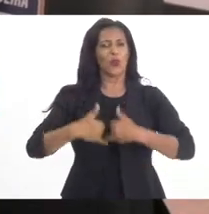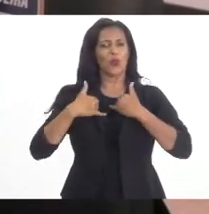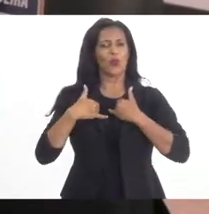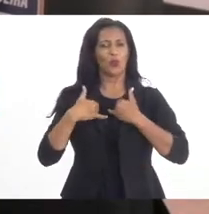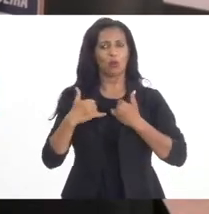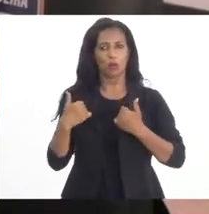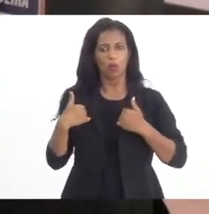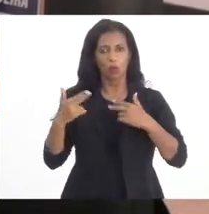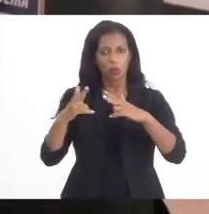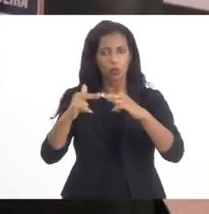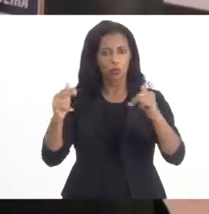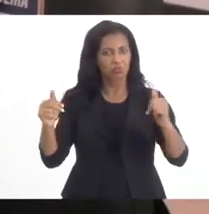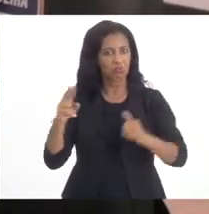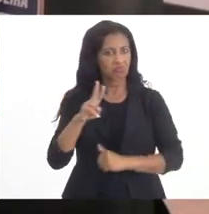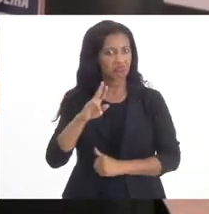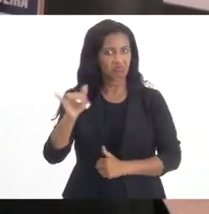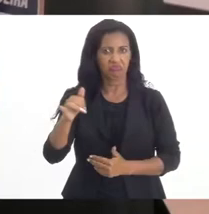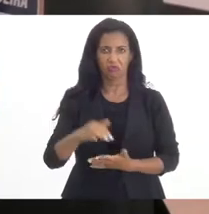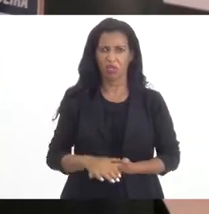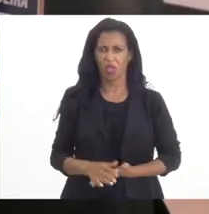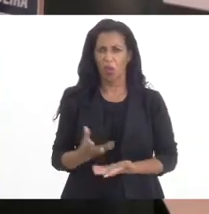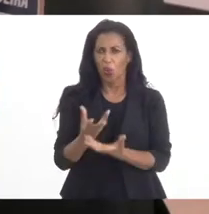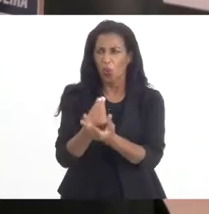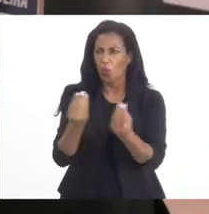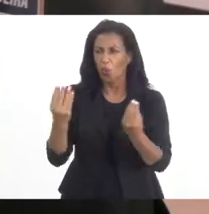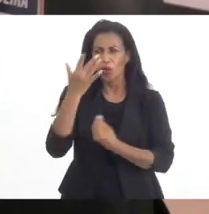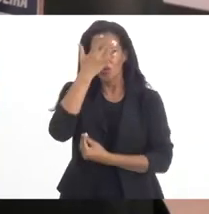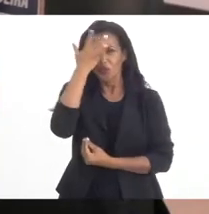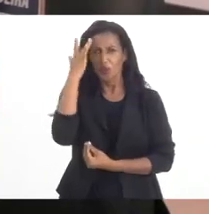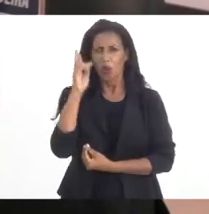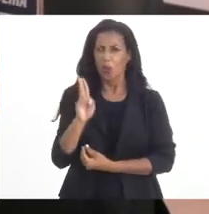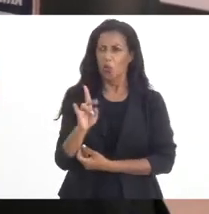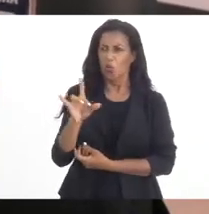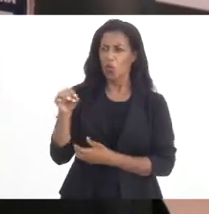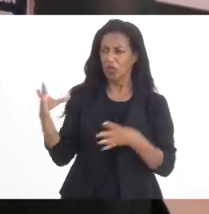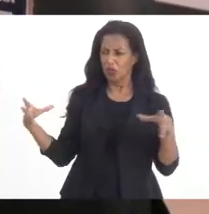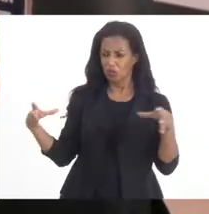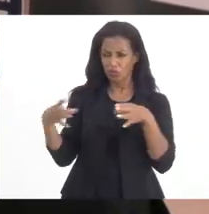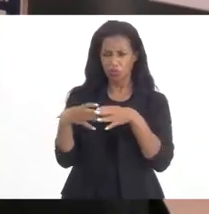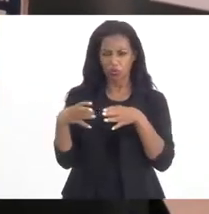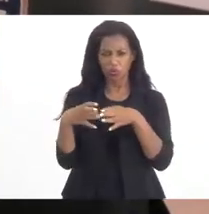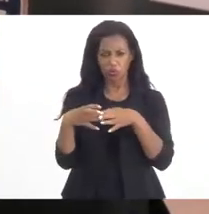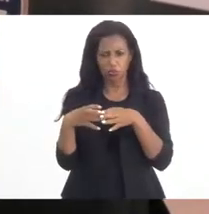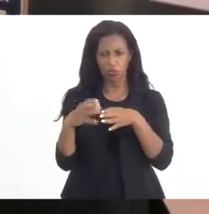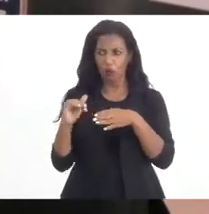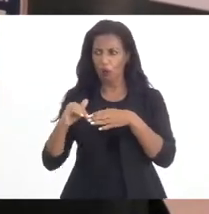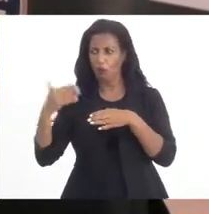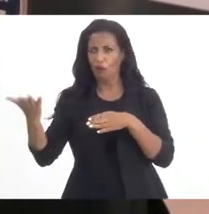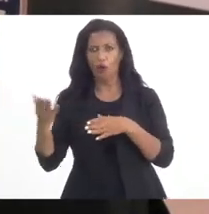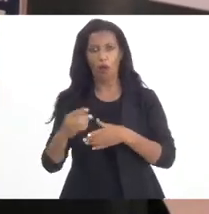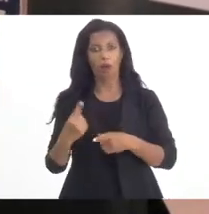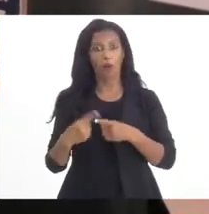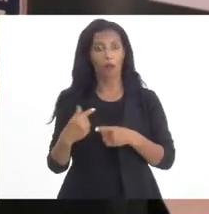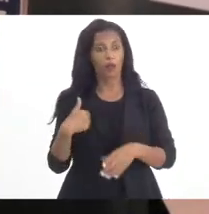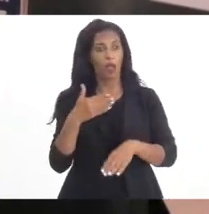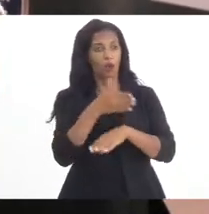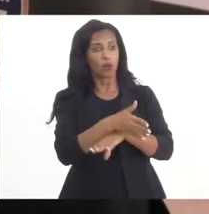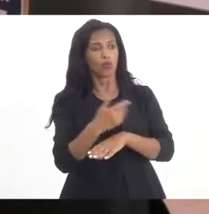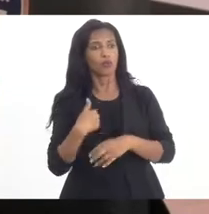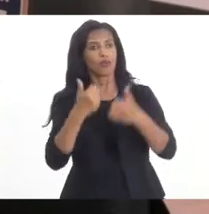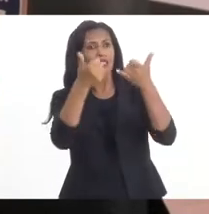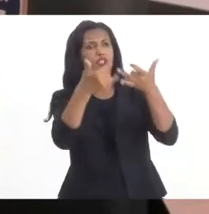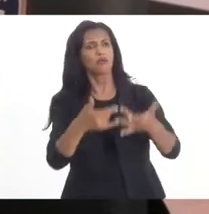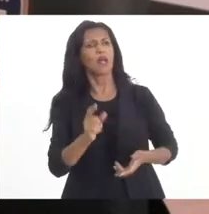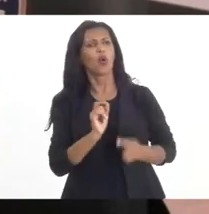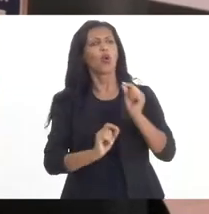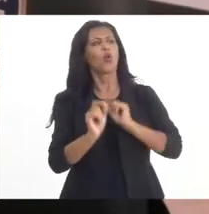Eu nunca vi isso. Eu nunca vi tanta gente que conhece a UESO junta numa mesma sala fora da UESO. Porque onde eu vou, eu tenho que explicar o que é